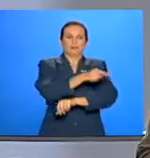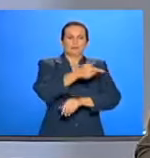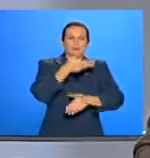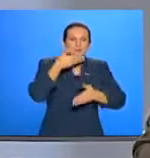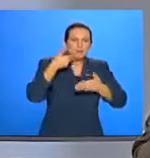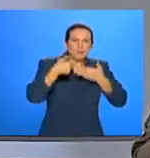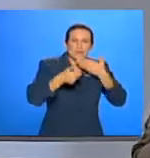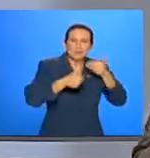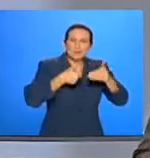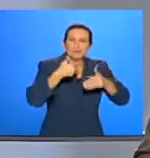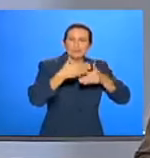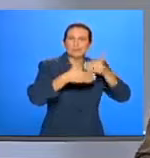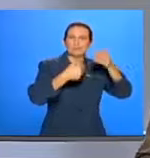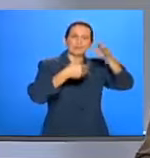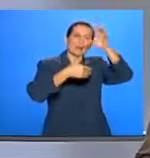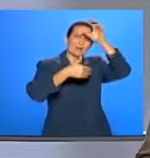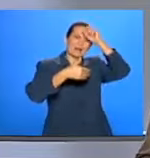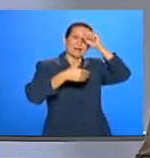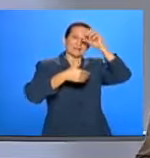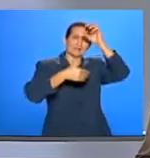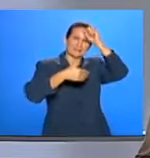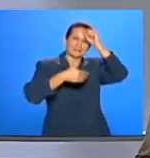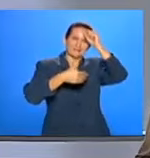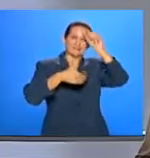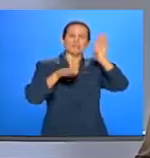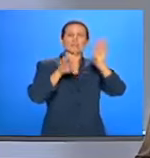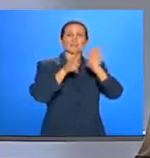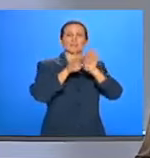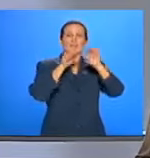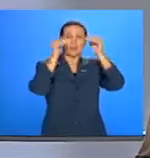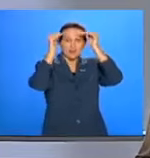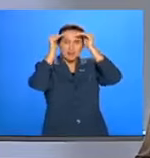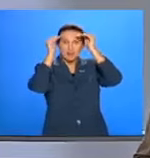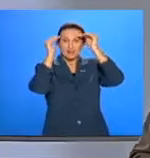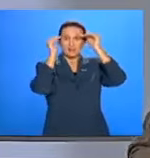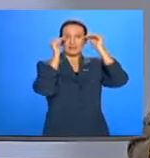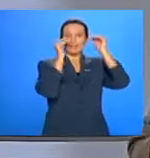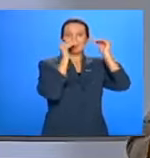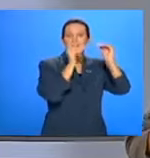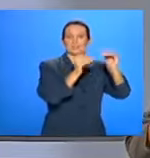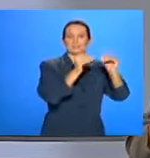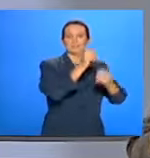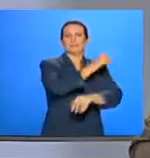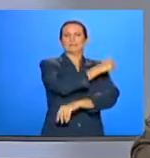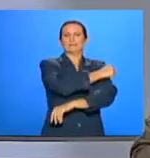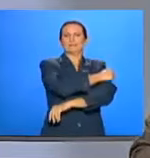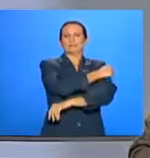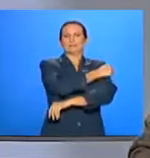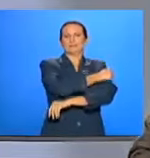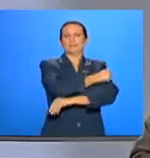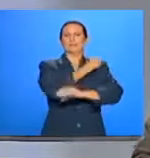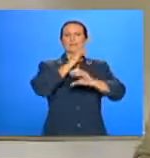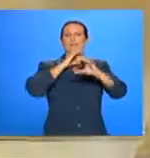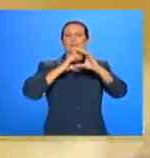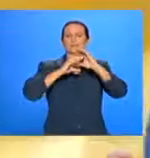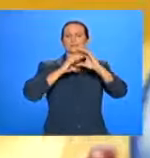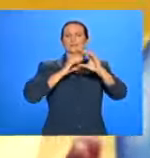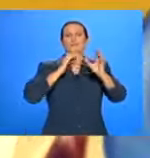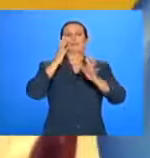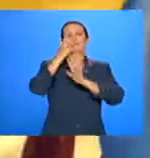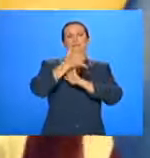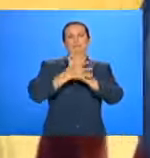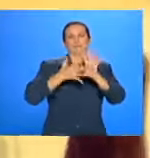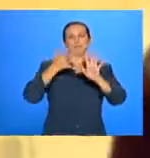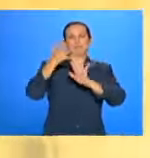atendimento e o respeito à sua diversidade linguística e sociocultural.